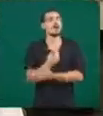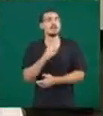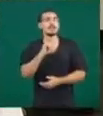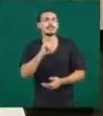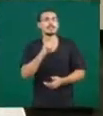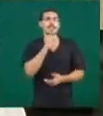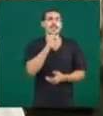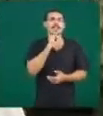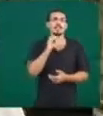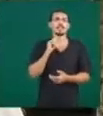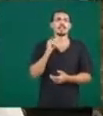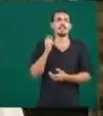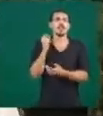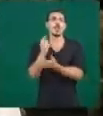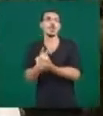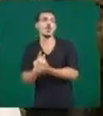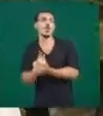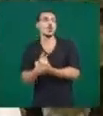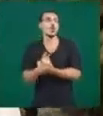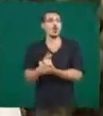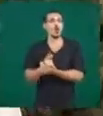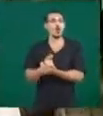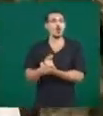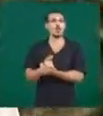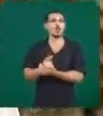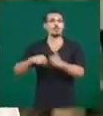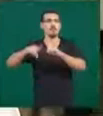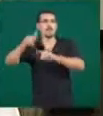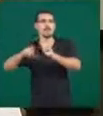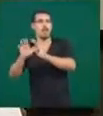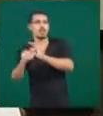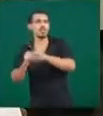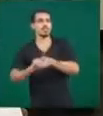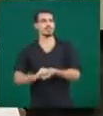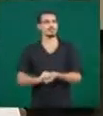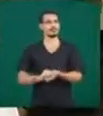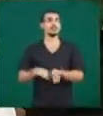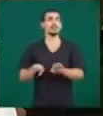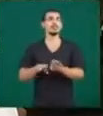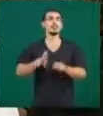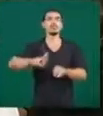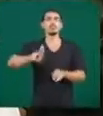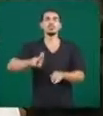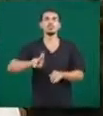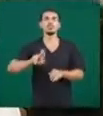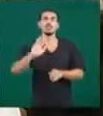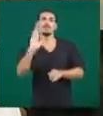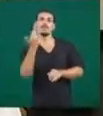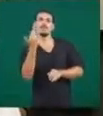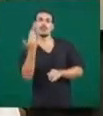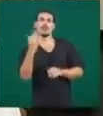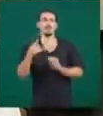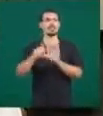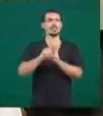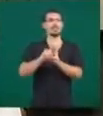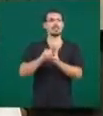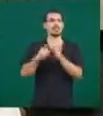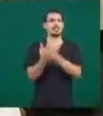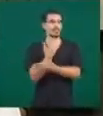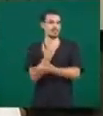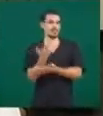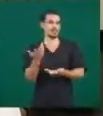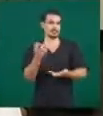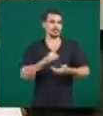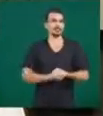ao uso e a condição de receptação dos ilegais. Entende? Então, nesse sentido é que a campanha Campo Legal vem contribuir